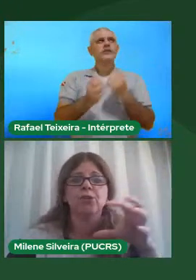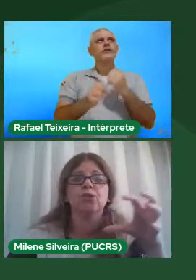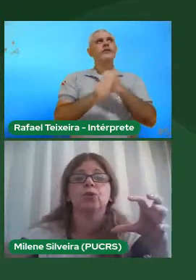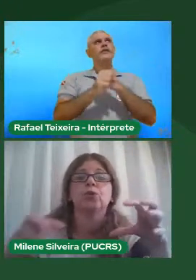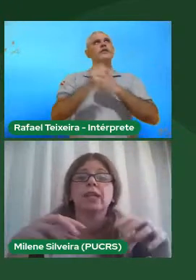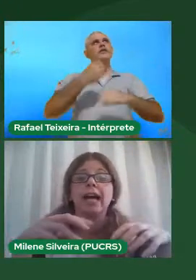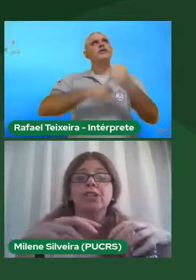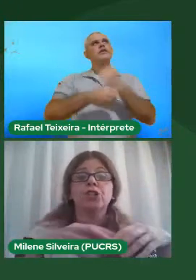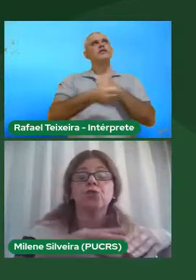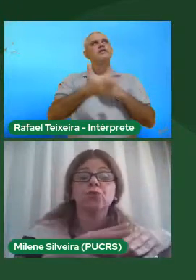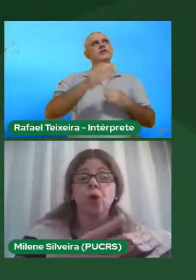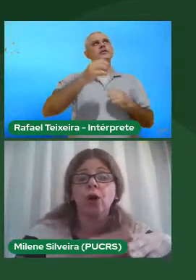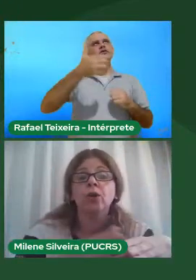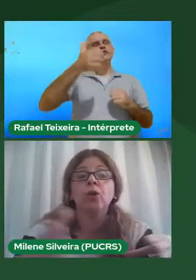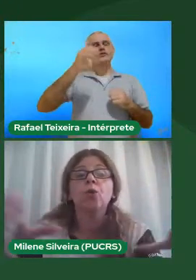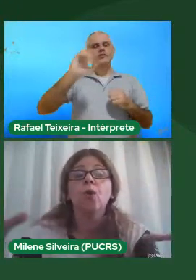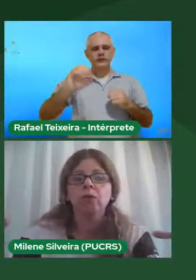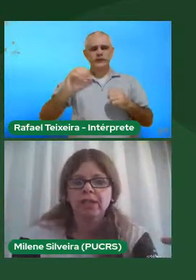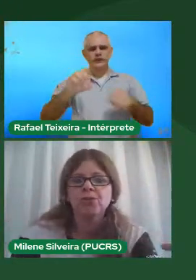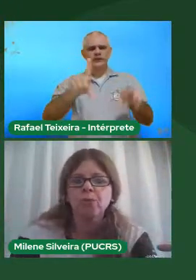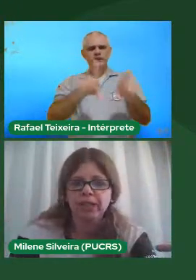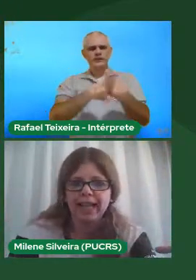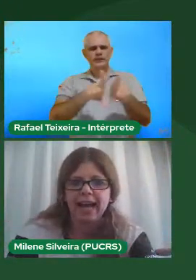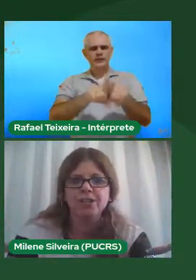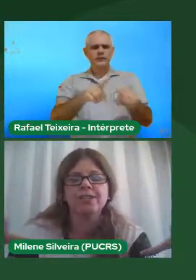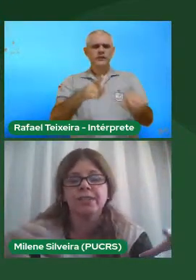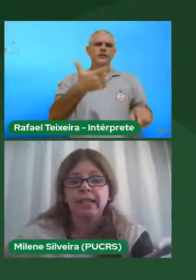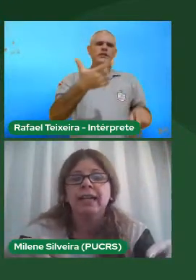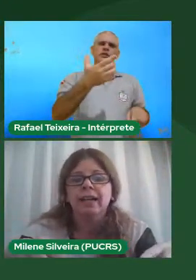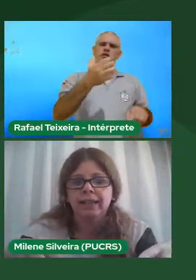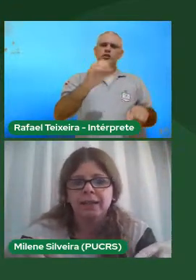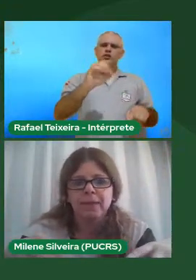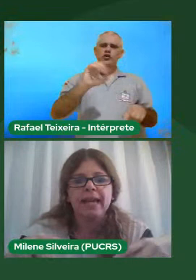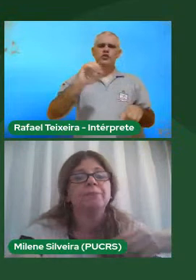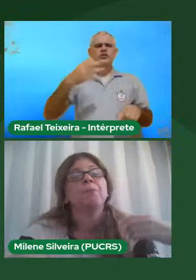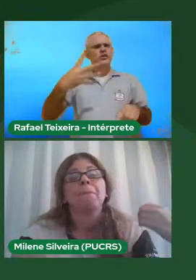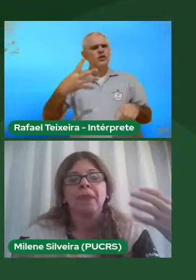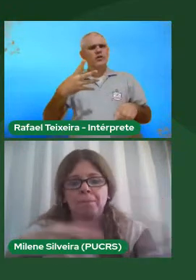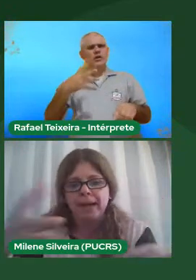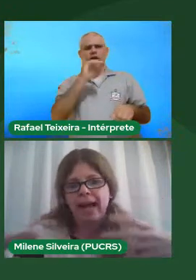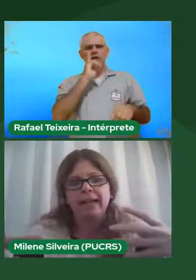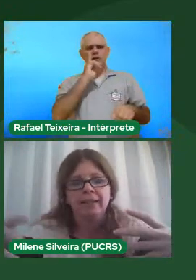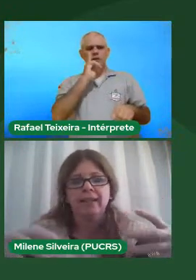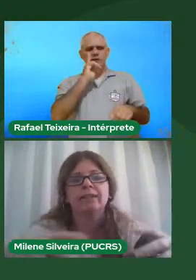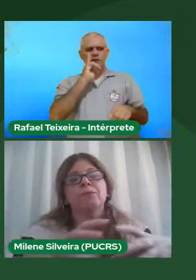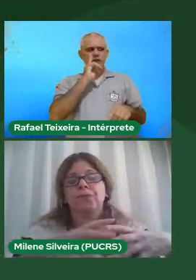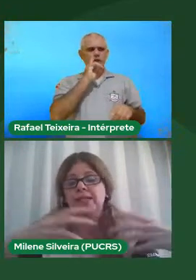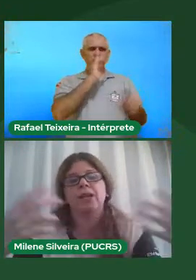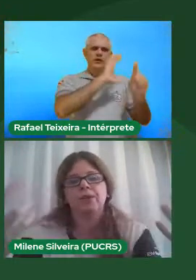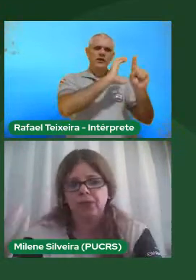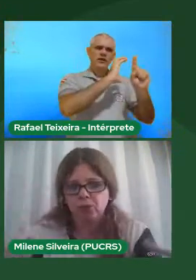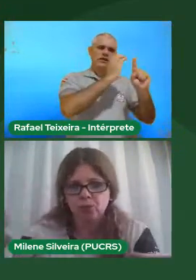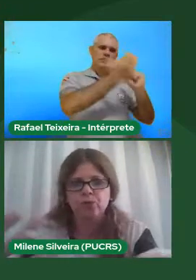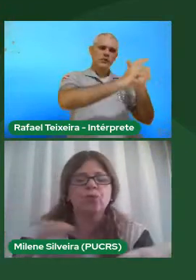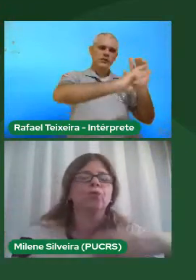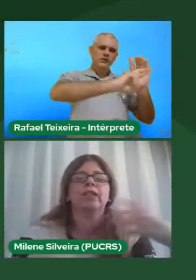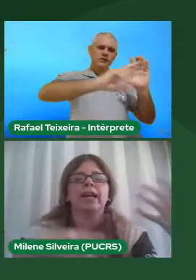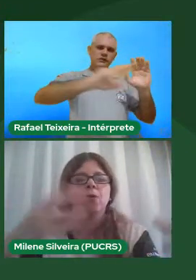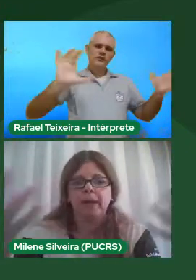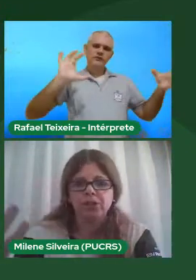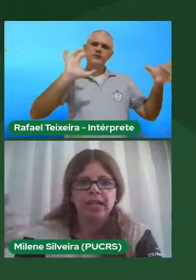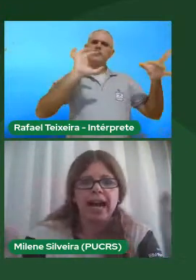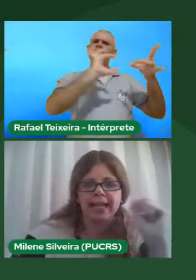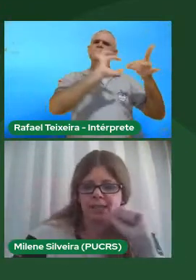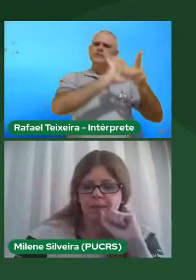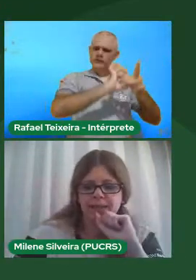2004, vários outros, a gente juntou com outras comunidades também para fazer o evento conjunto,